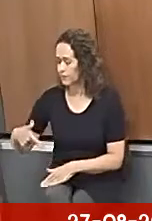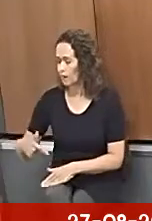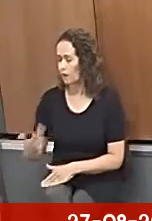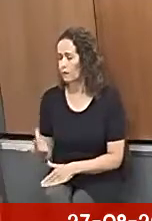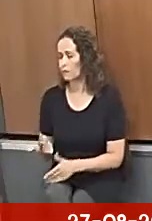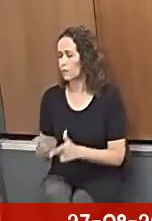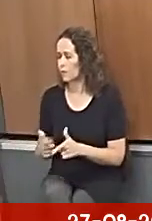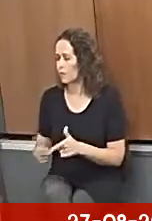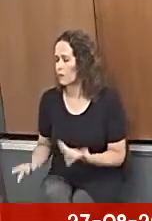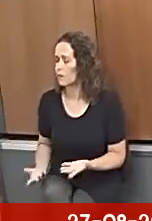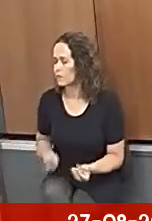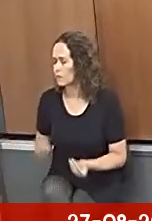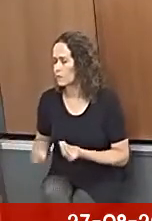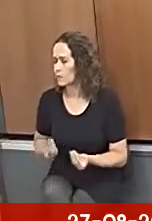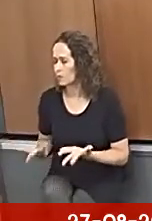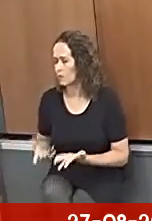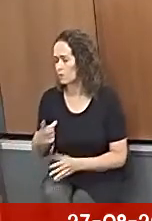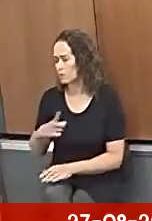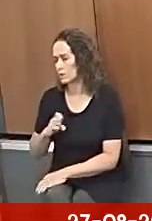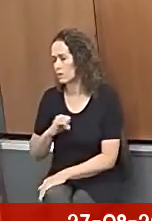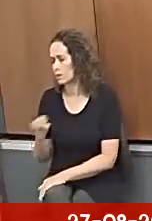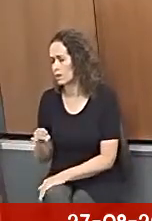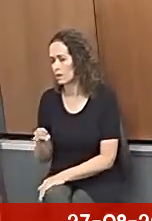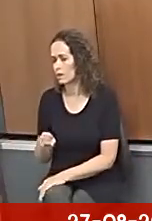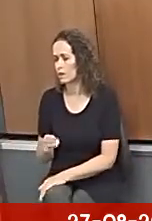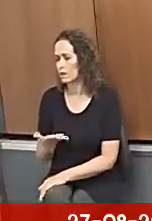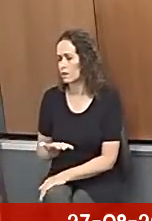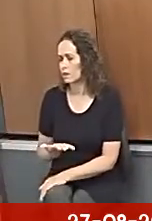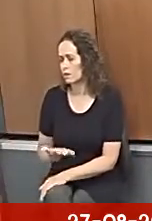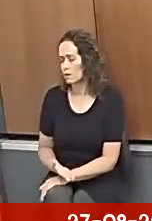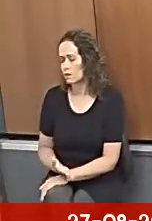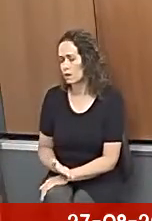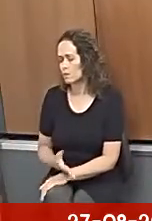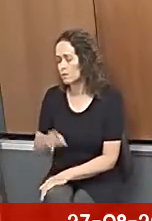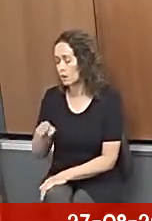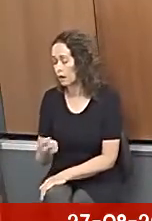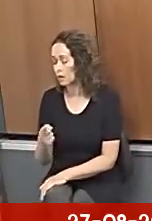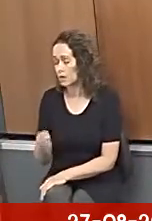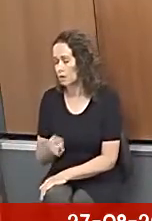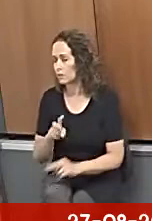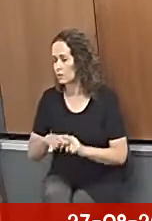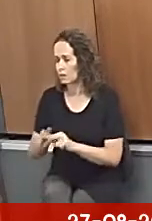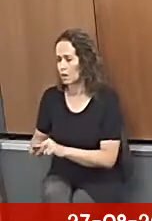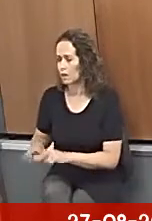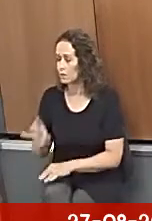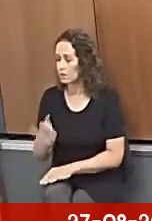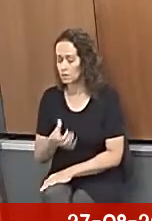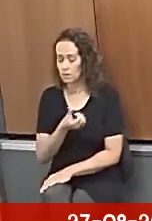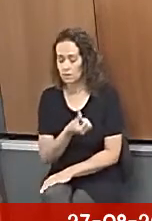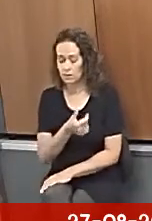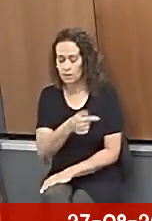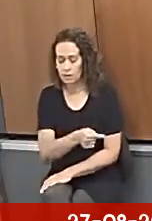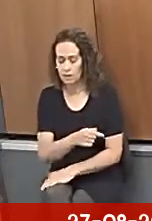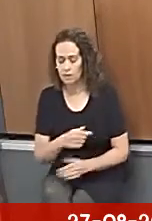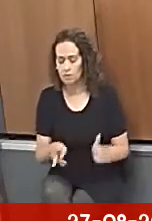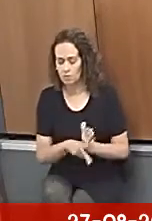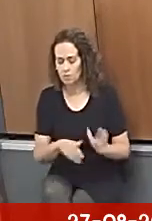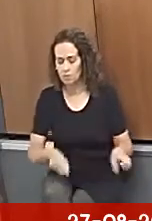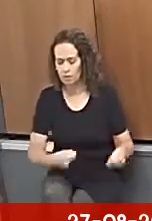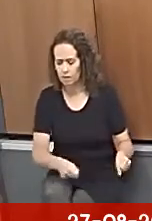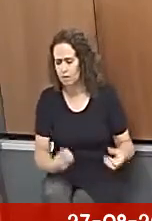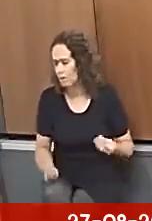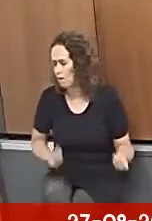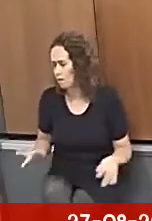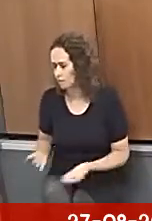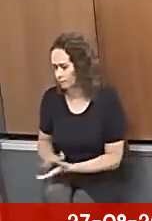6.000 lugar dos 600 lugares de 67 que o absurdo isso obrigar para obrigado